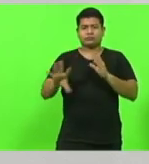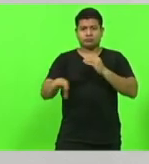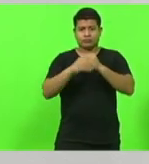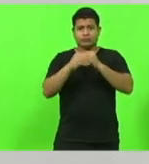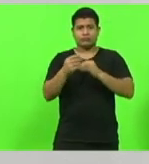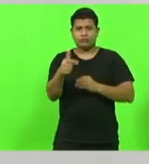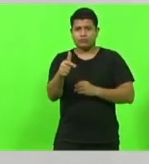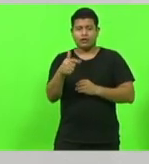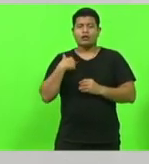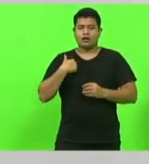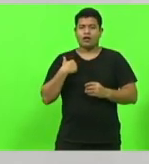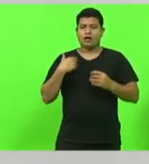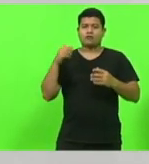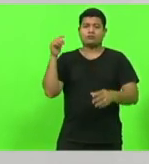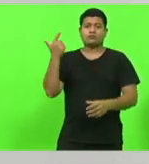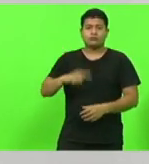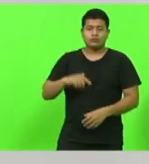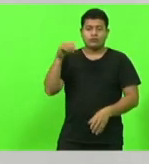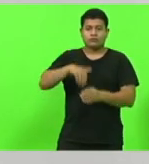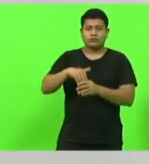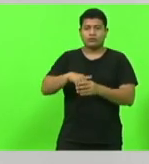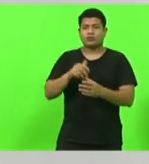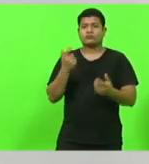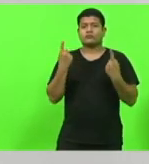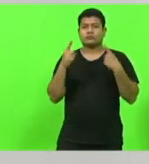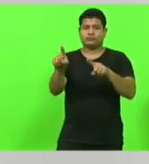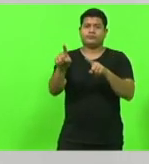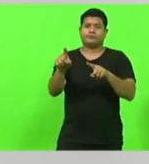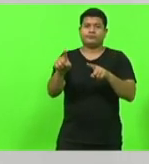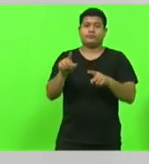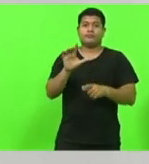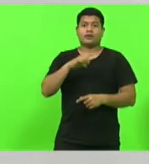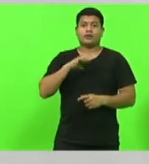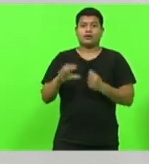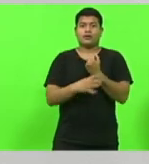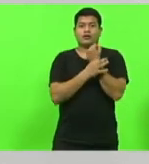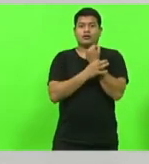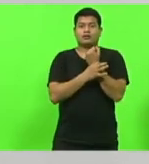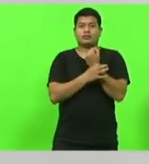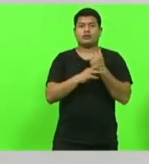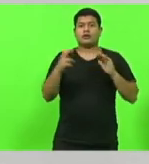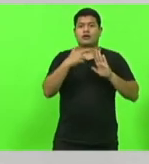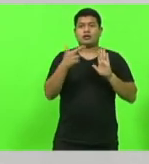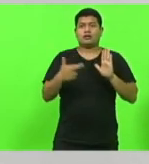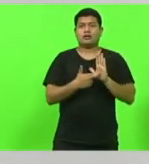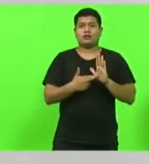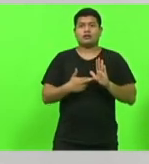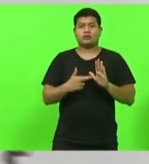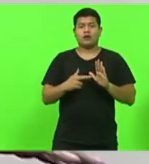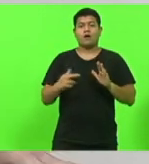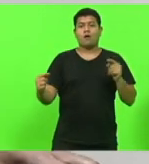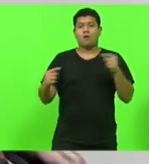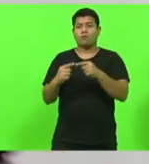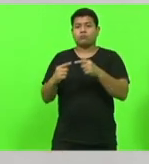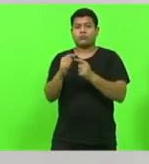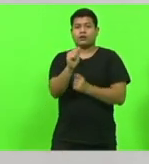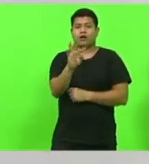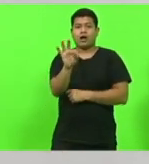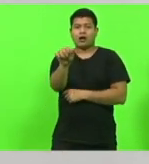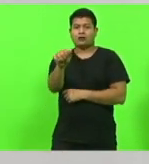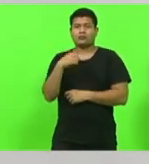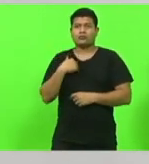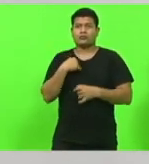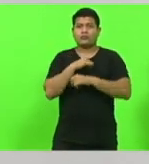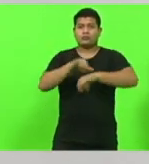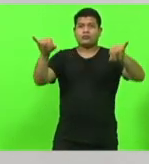repetir a minha votação na CCJ. Mas como eu tenho essa garantia regimental e inclusive ela está em ata, eu gostaria de manifestar o meu voto